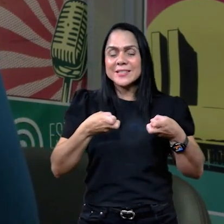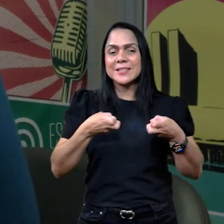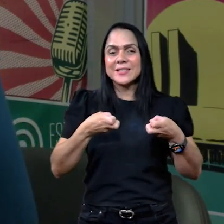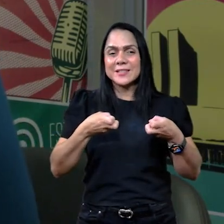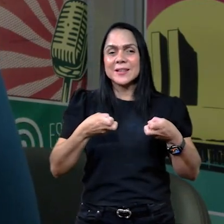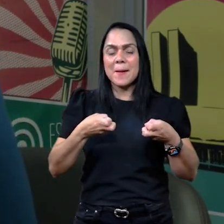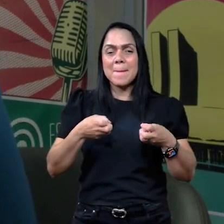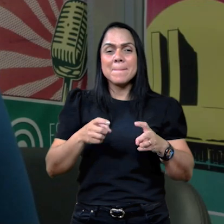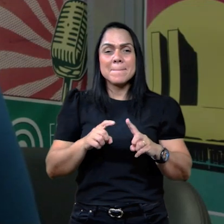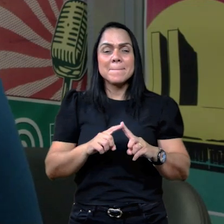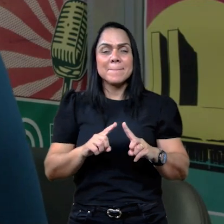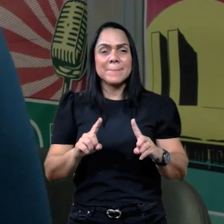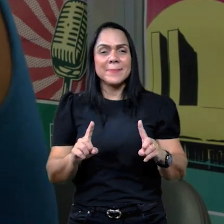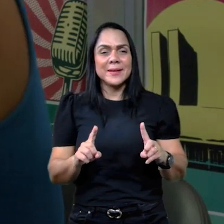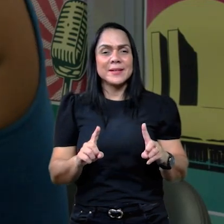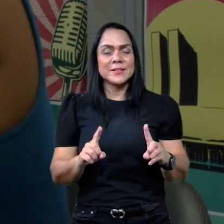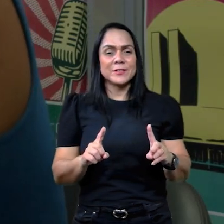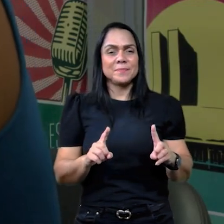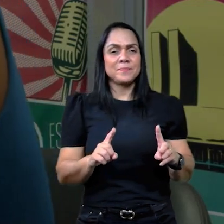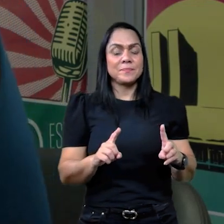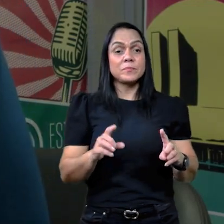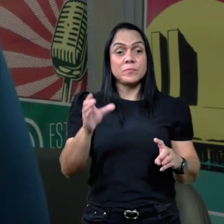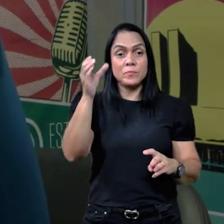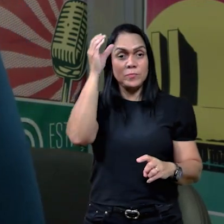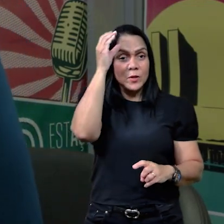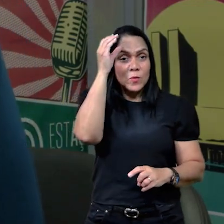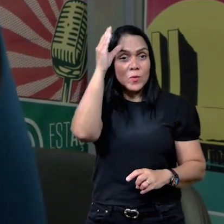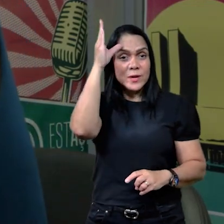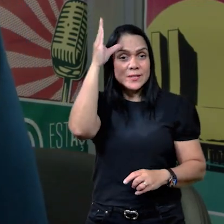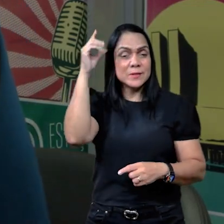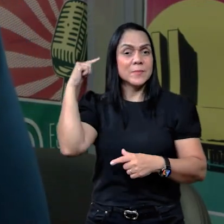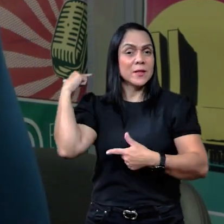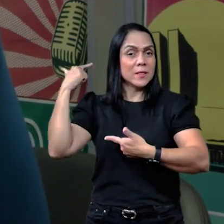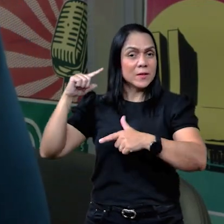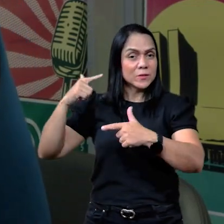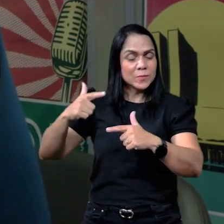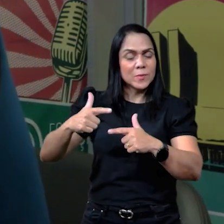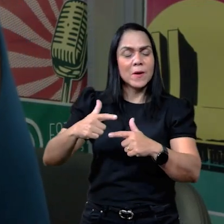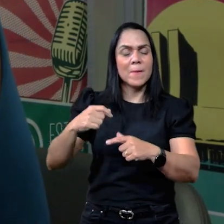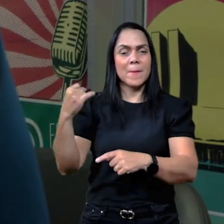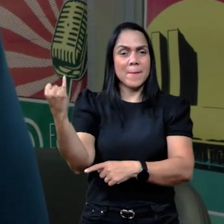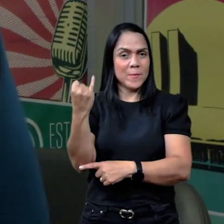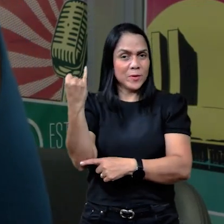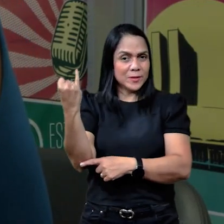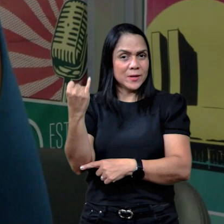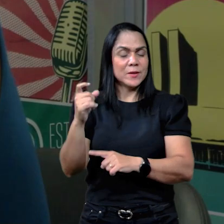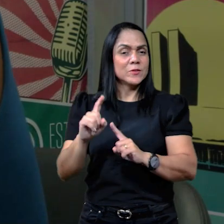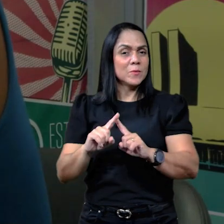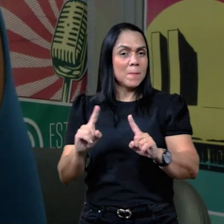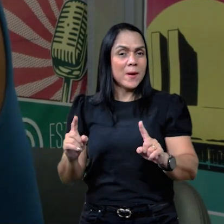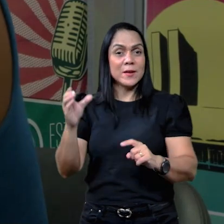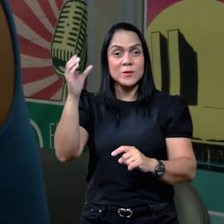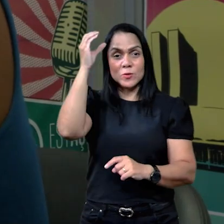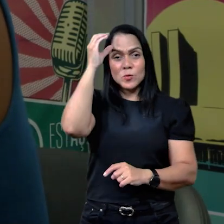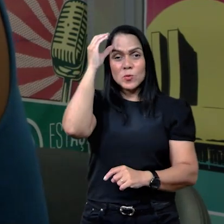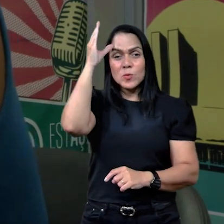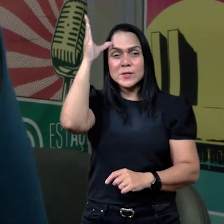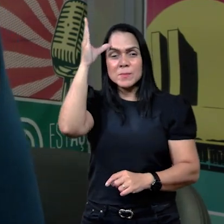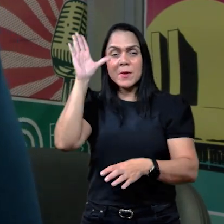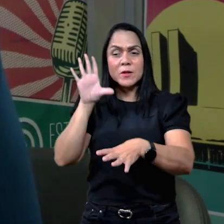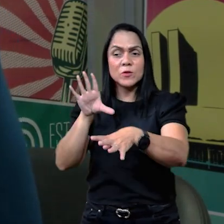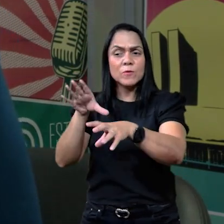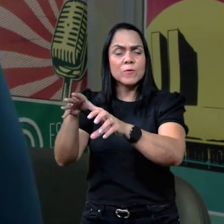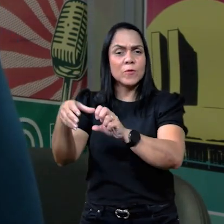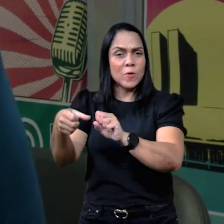Que não sejam reconhecidas, né? Não que esse conhecimento tradicional não seja importante, mas o conhecimento também, né?